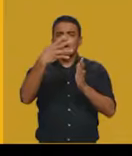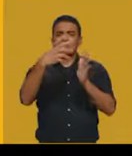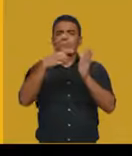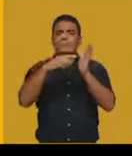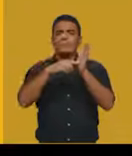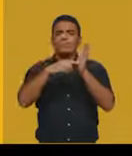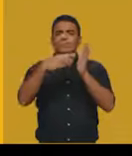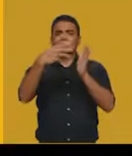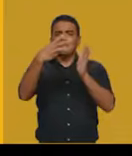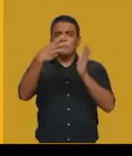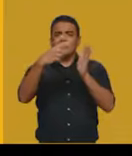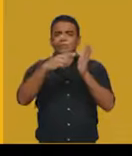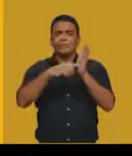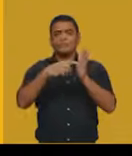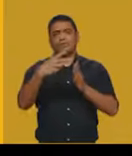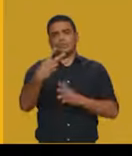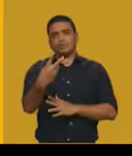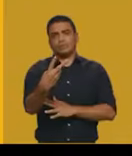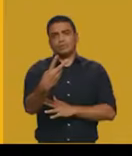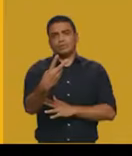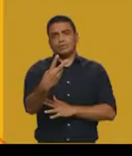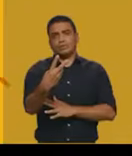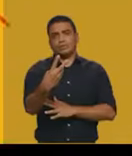2.